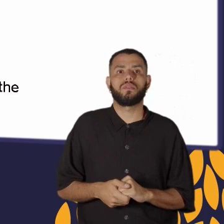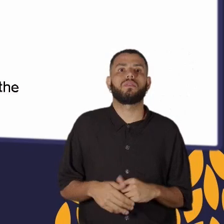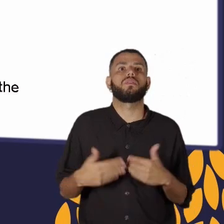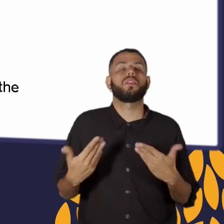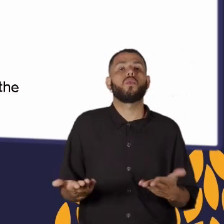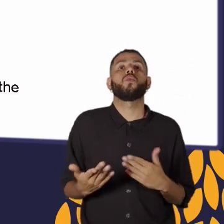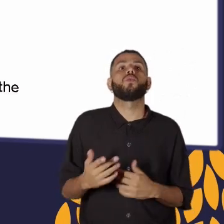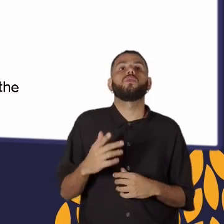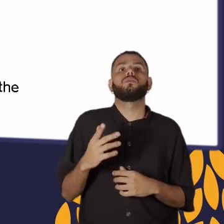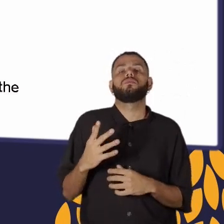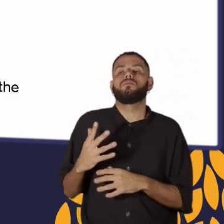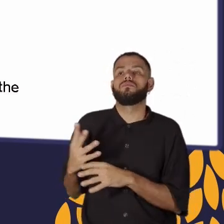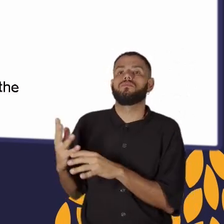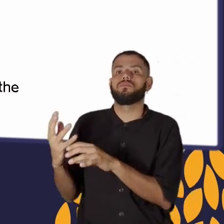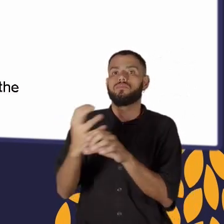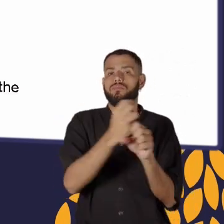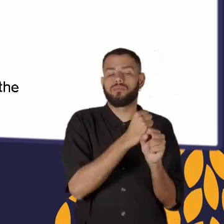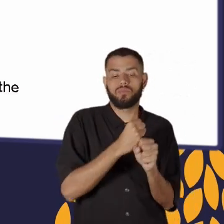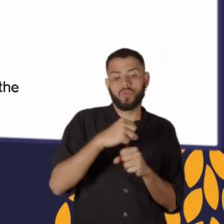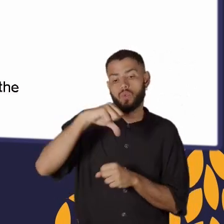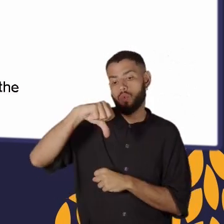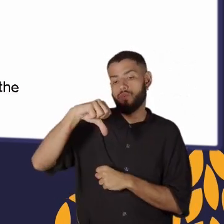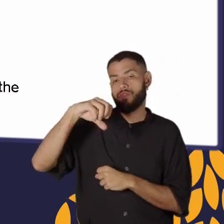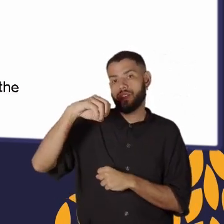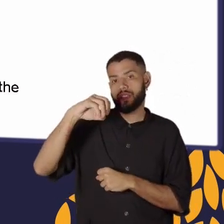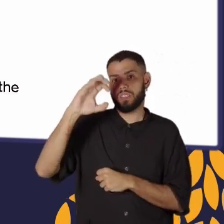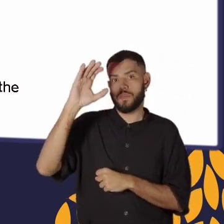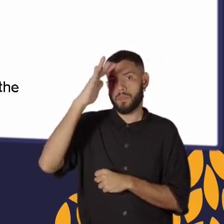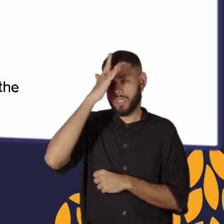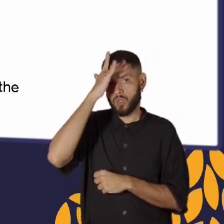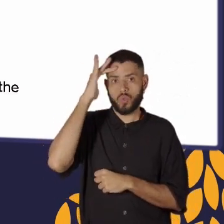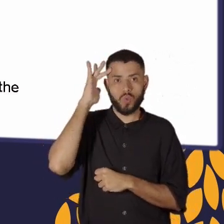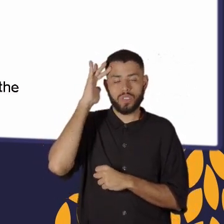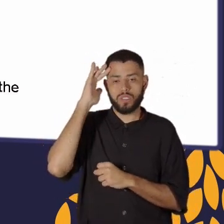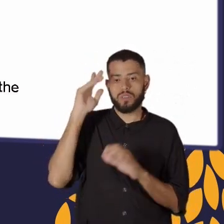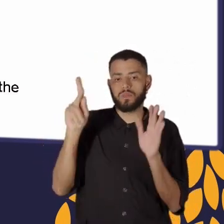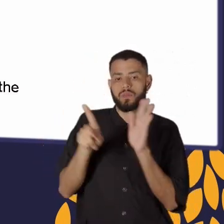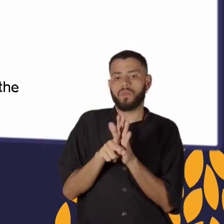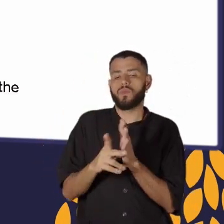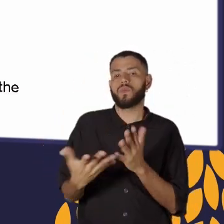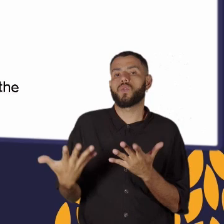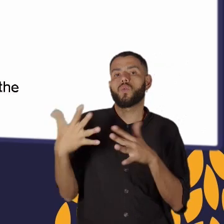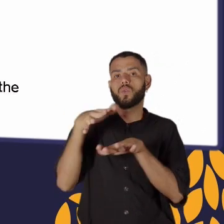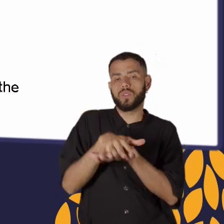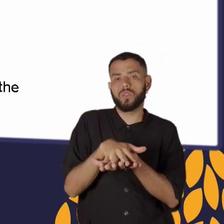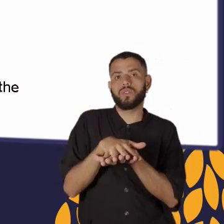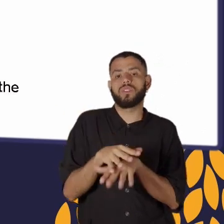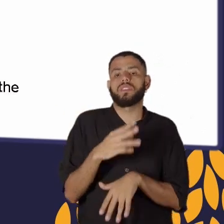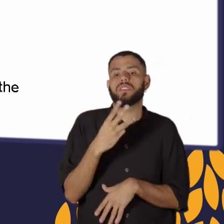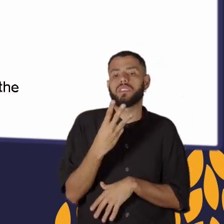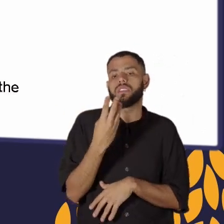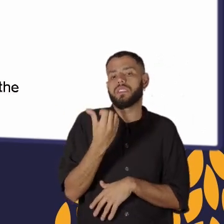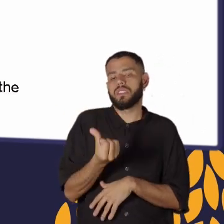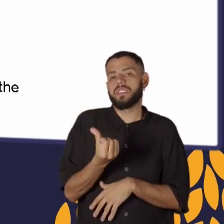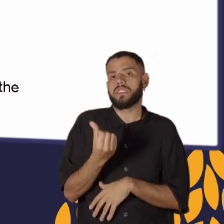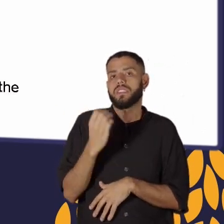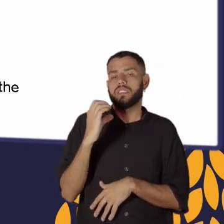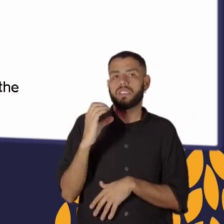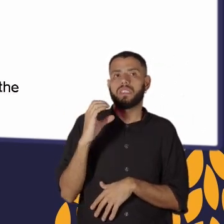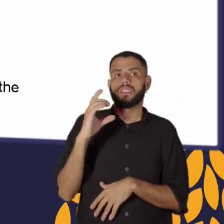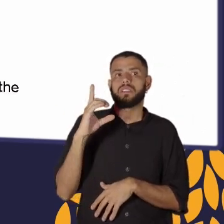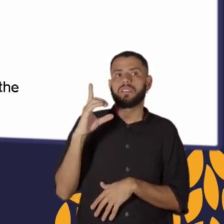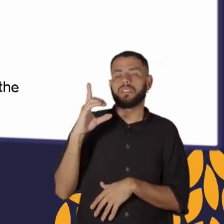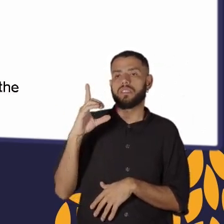recrutou 90 pessoas, 73 preenchiam os critérios de inclusão, e a gente 36 tomou o CBD. Aí vocês vão perguntar